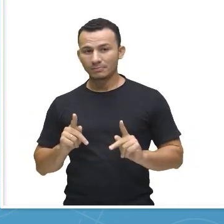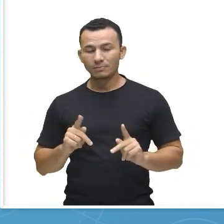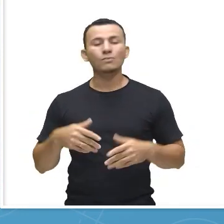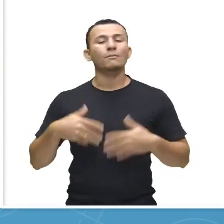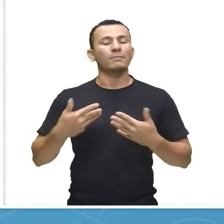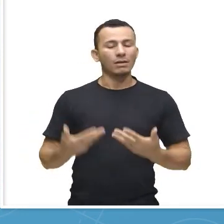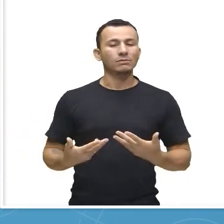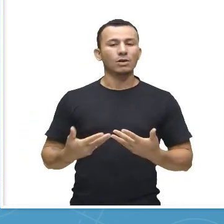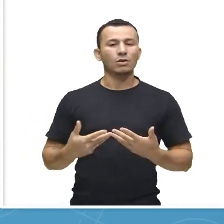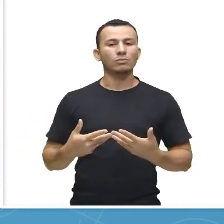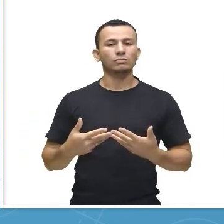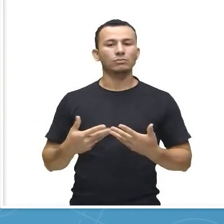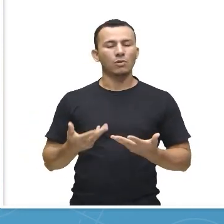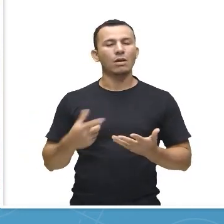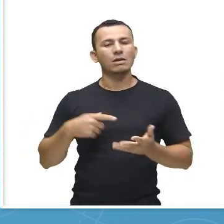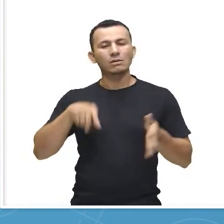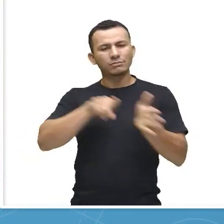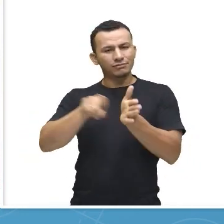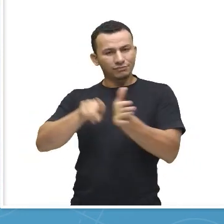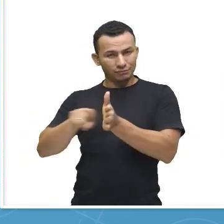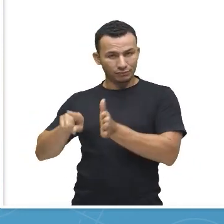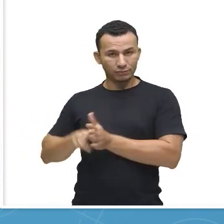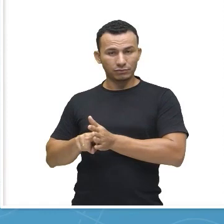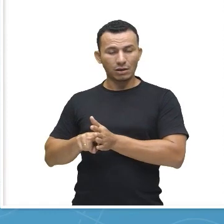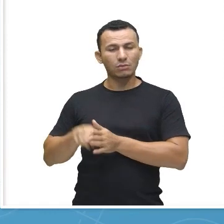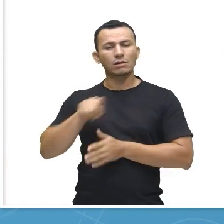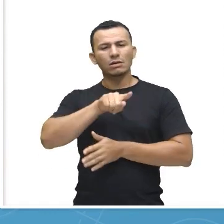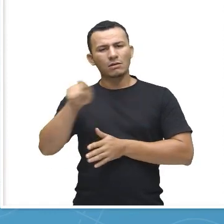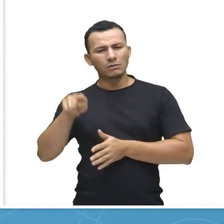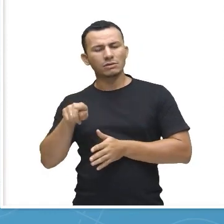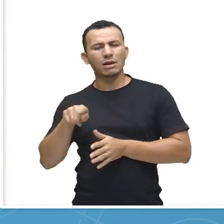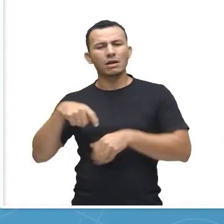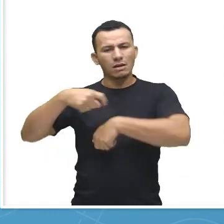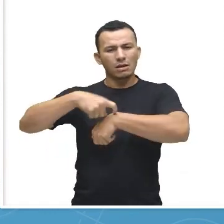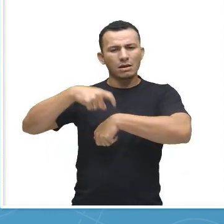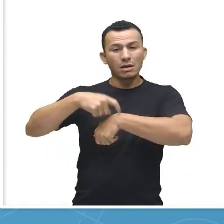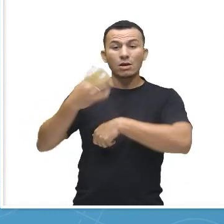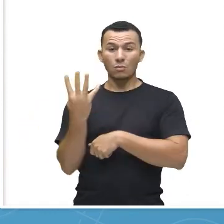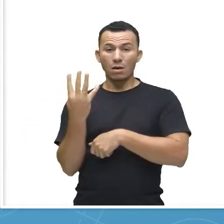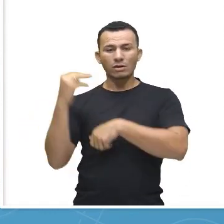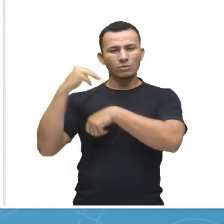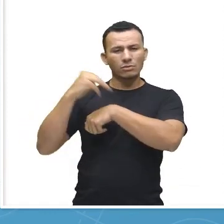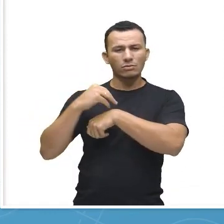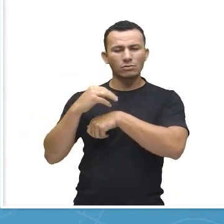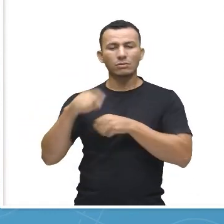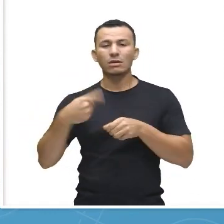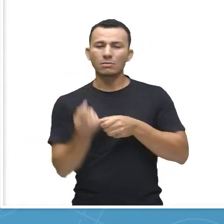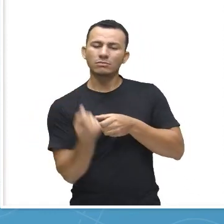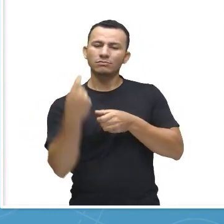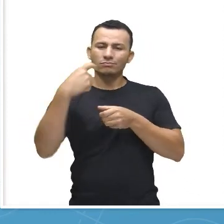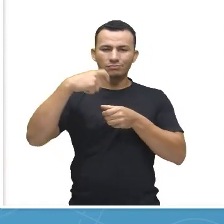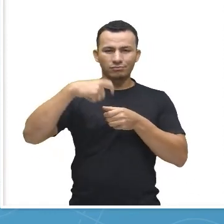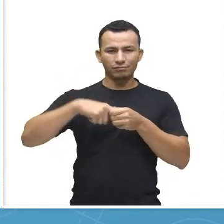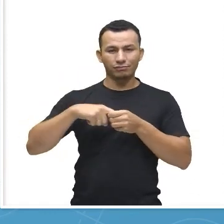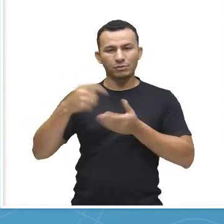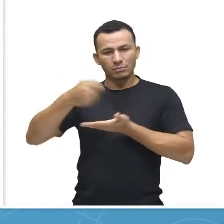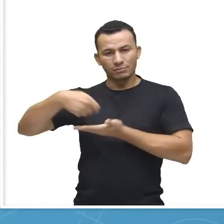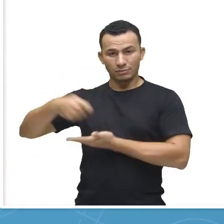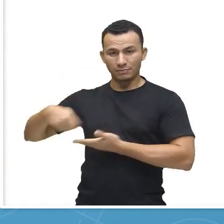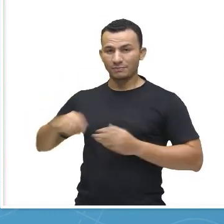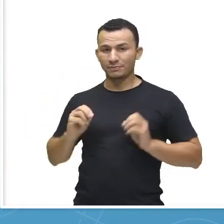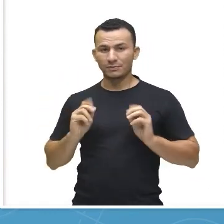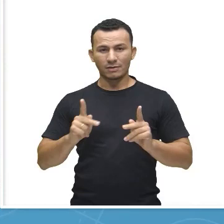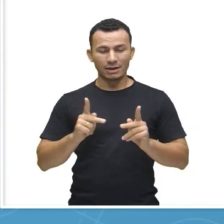a gente vai trazer aqui uma questão para você, tá? Vou deixar 4 minutinhos e em seguida a gente volta para fazer a correção, tudo